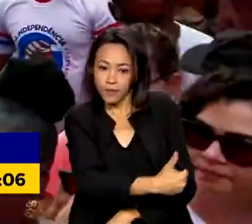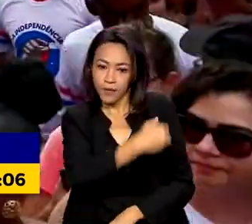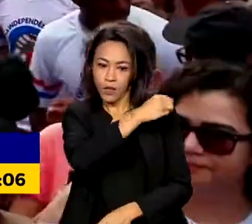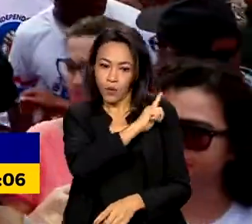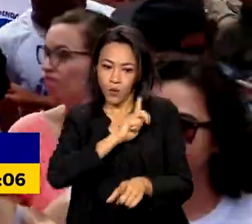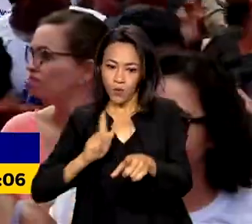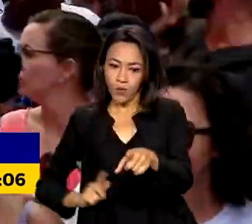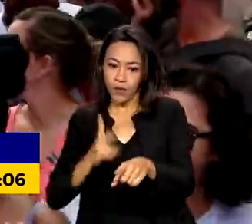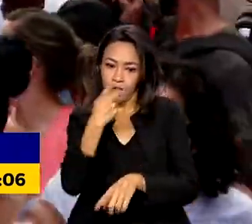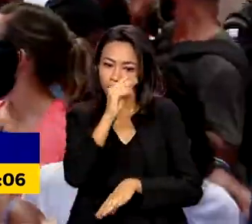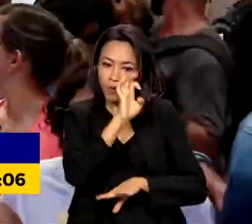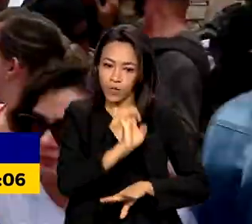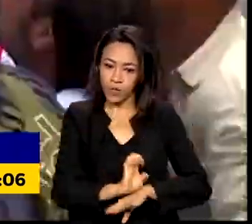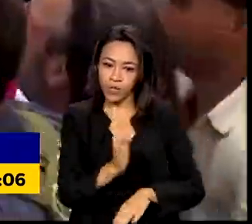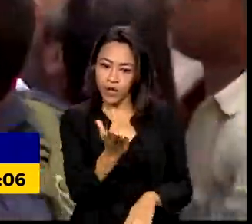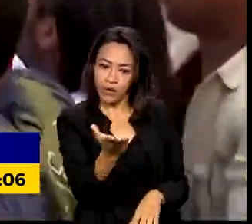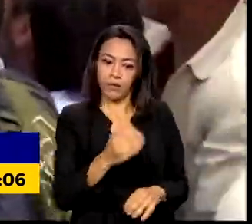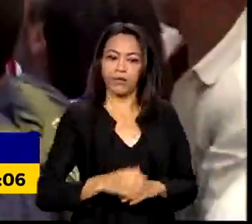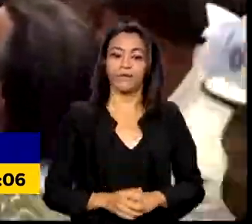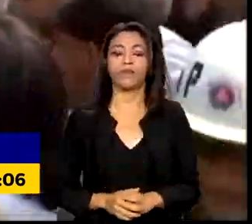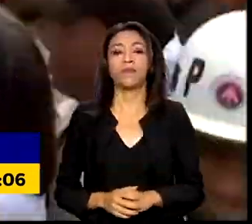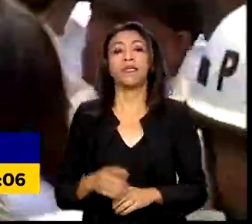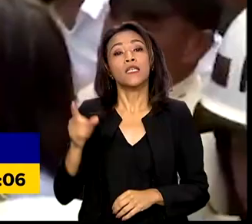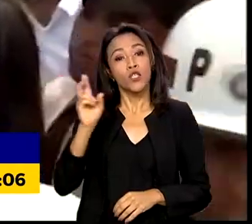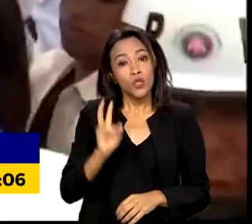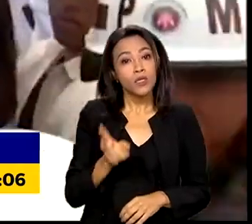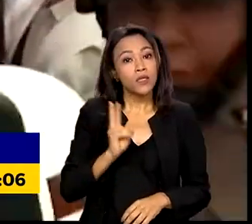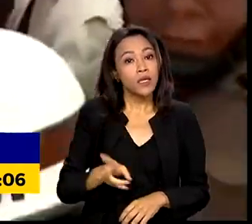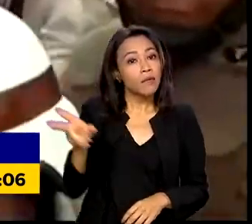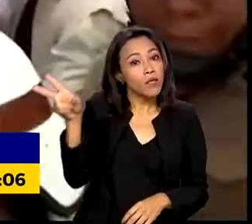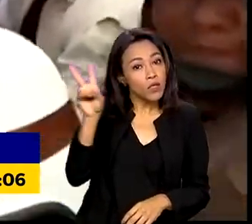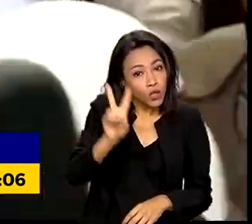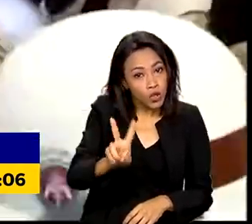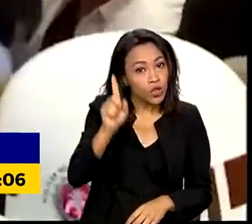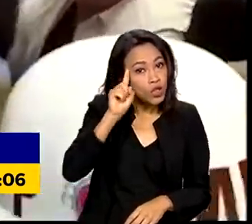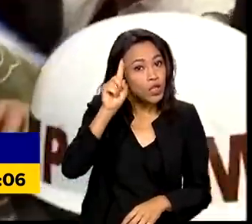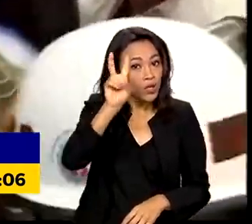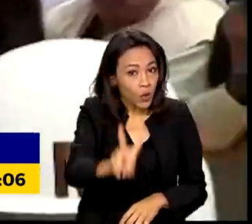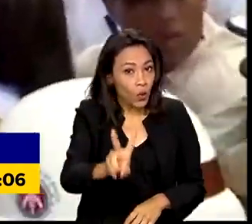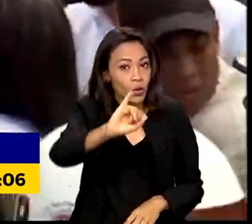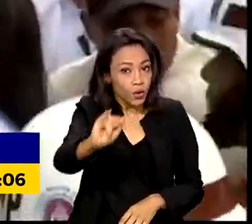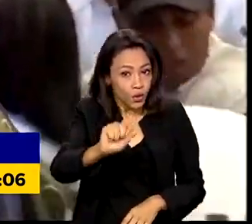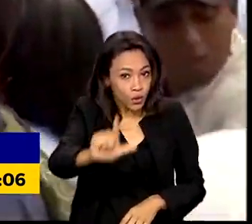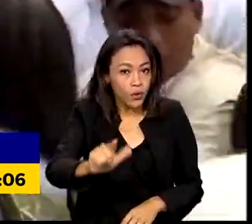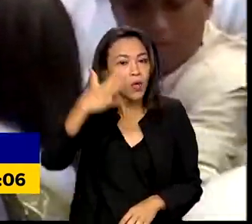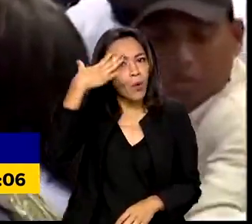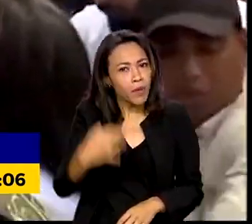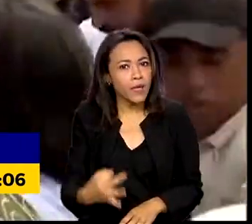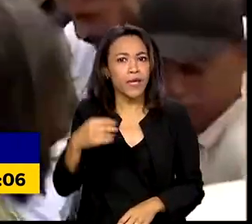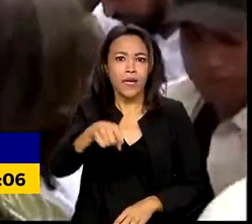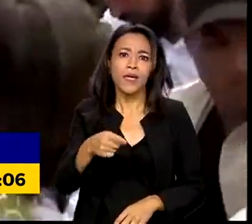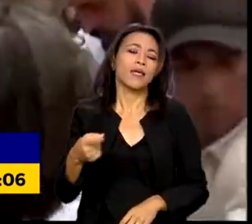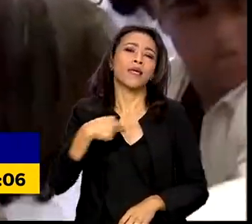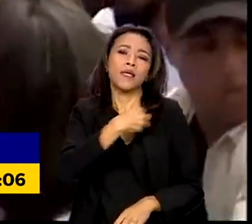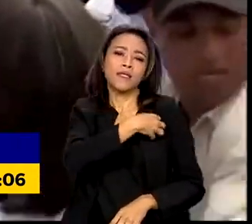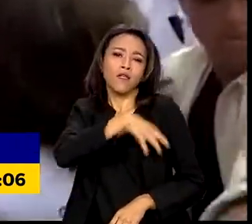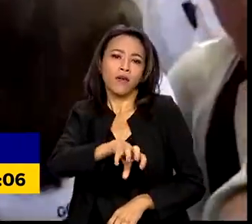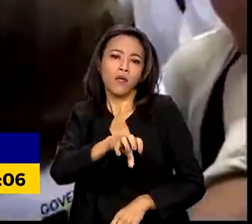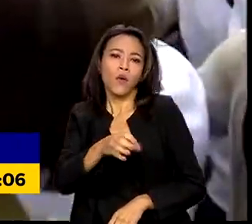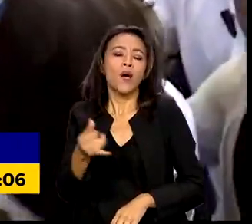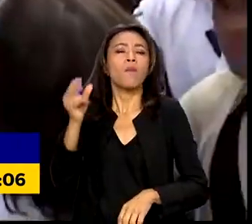Bahia, Jerônimo Rodrigues. Todo 2 de julho a gente precisa compreender que Salvador vira capital